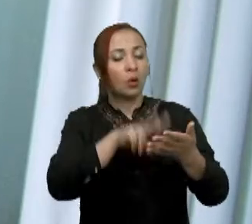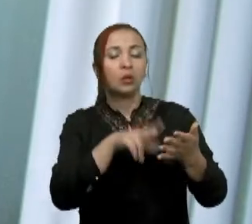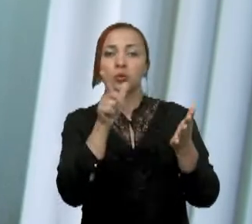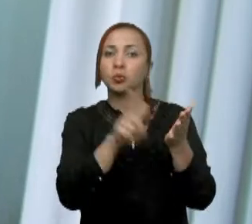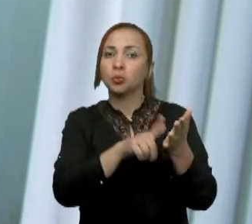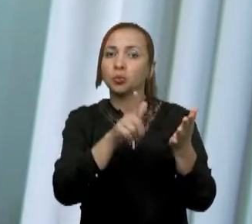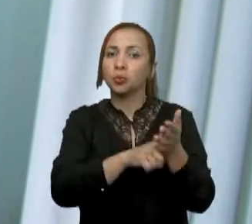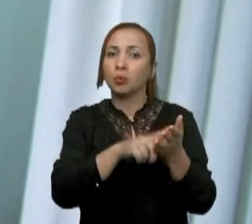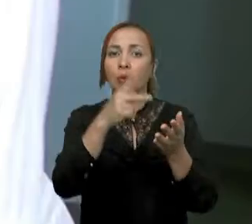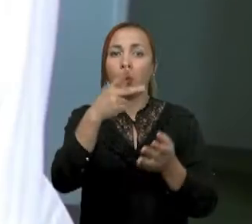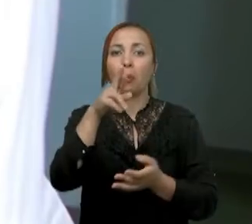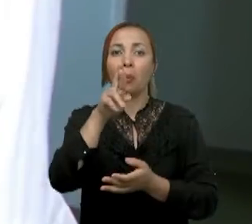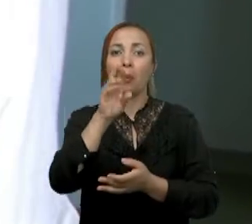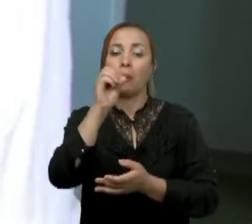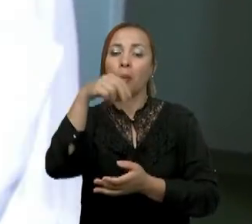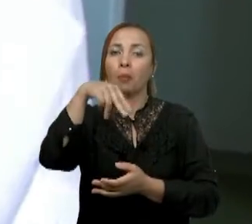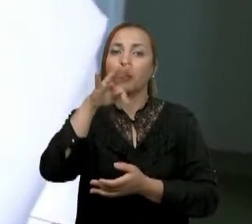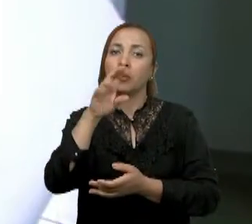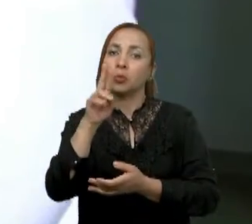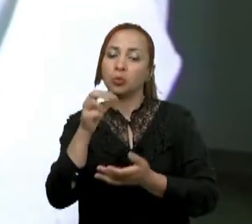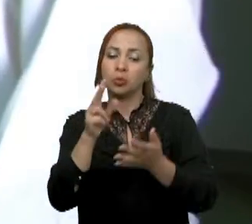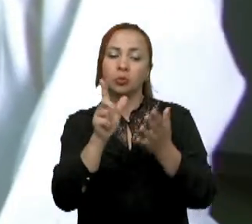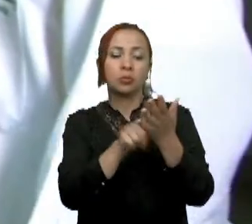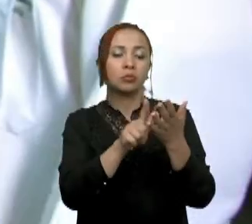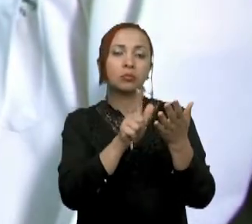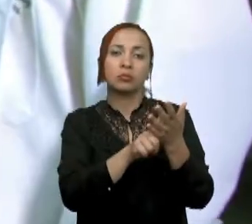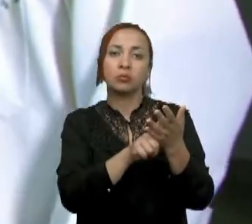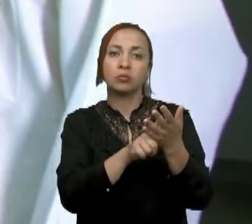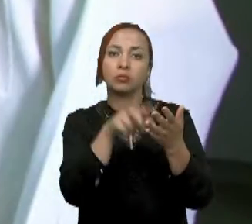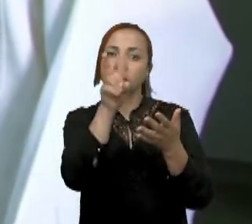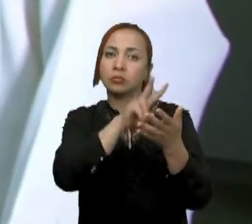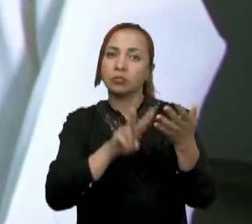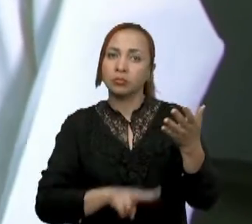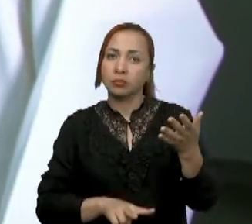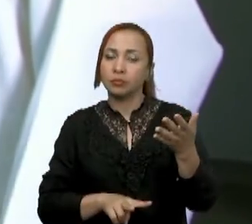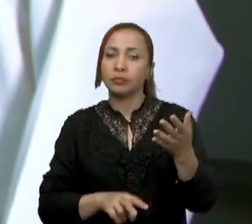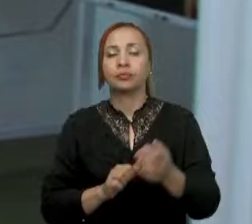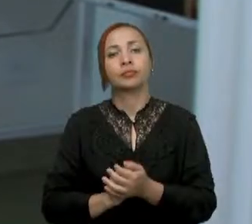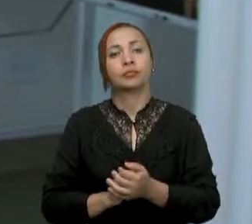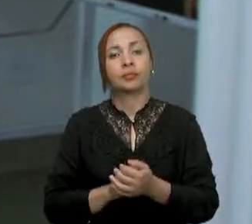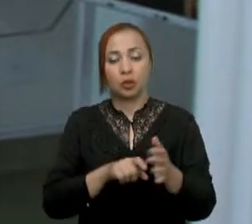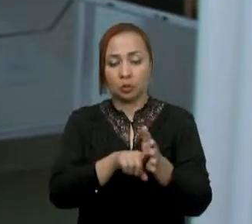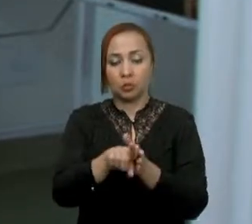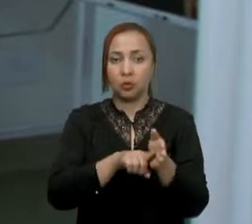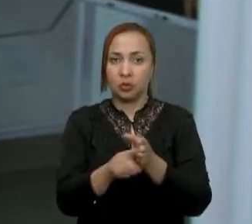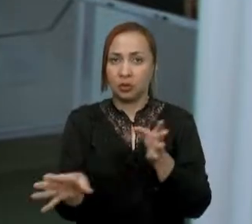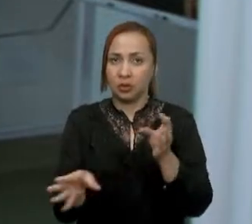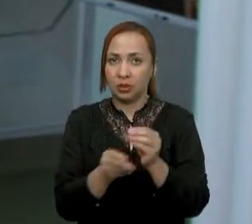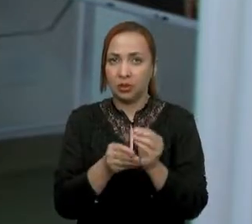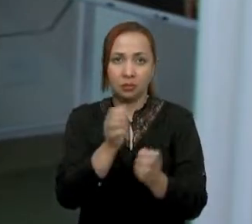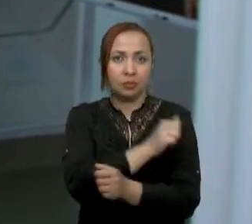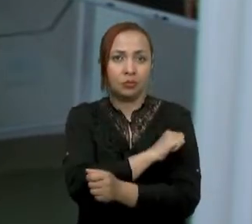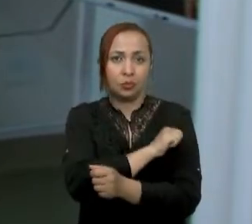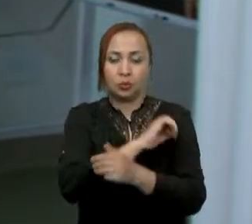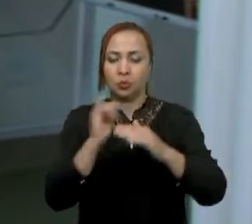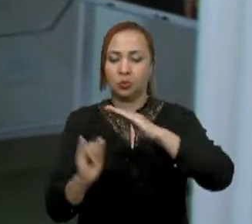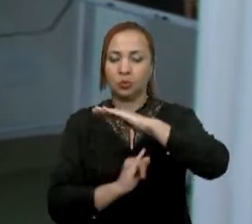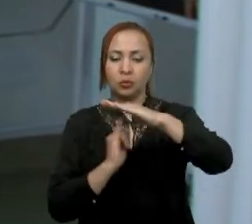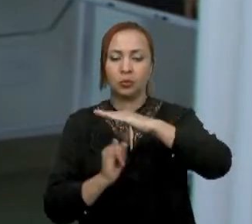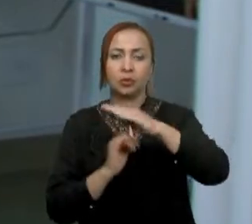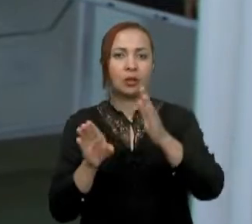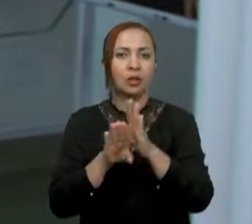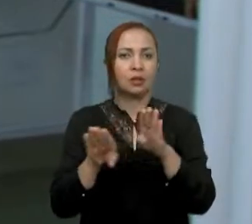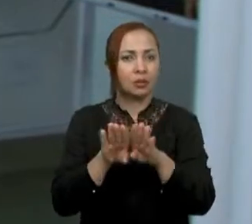dos prontuários né que tá dos pacientes estão sendo atendidos essas pesquisas agregam pro estudante para a